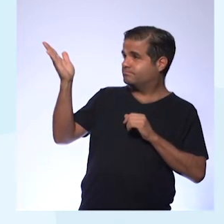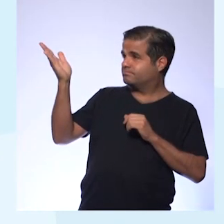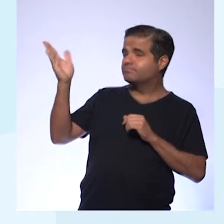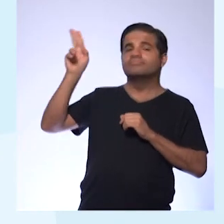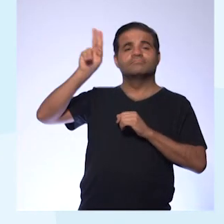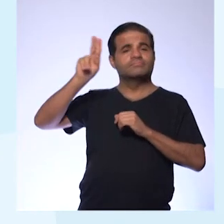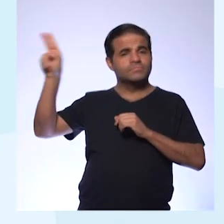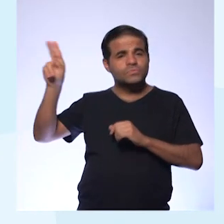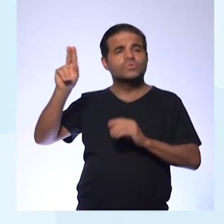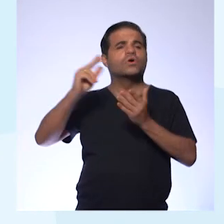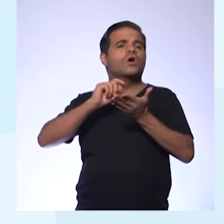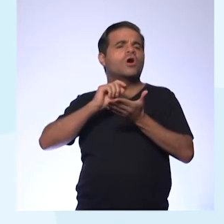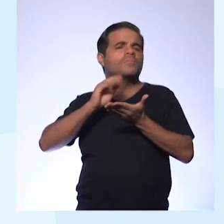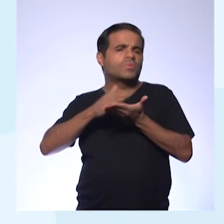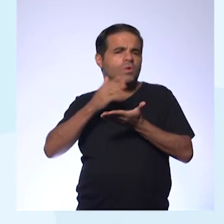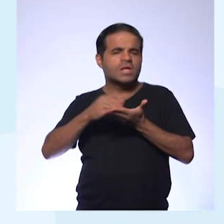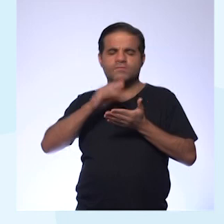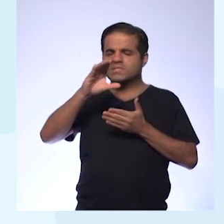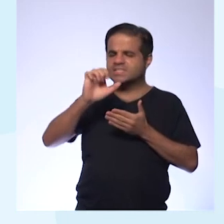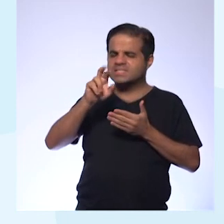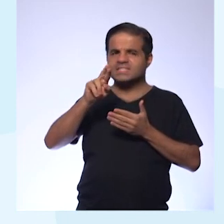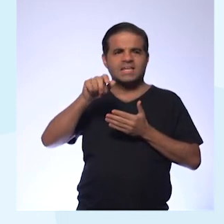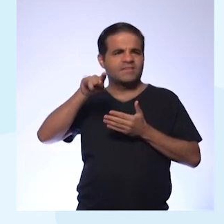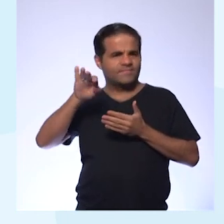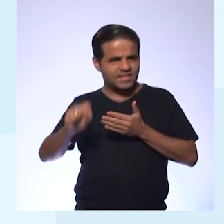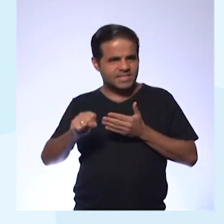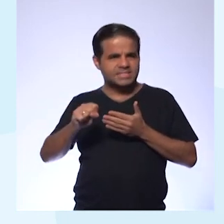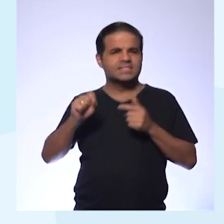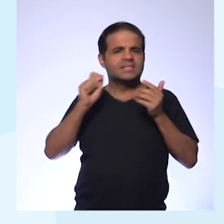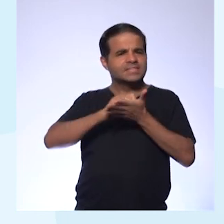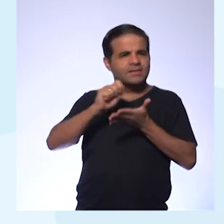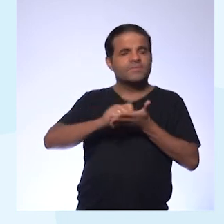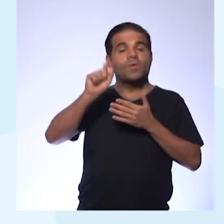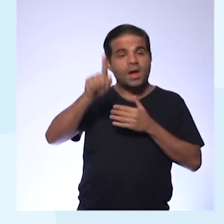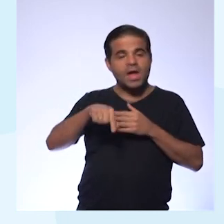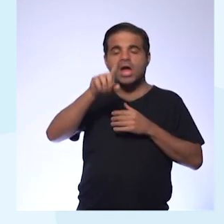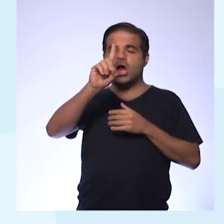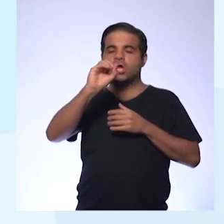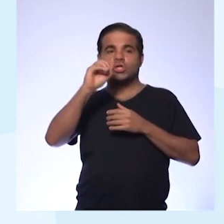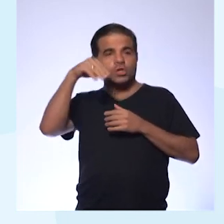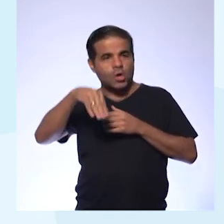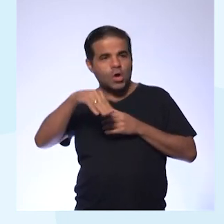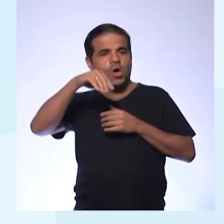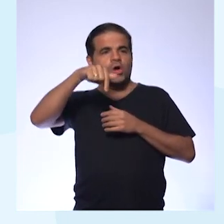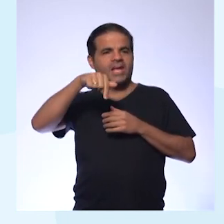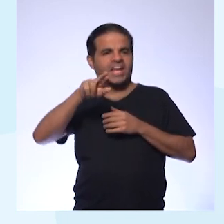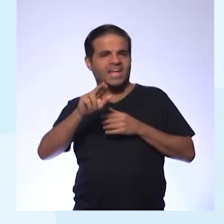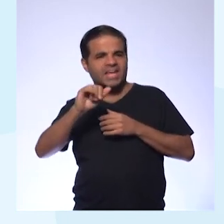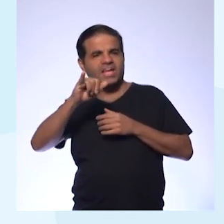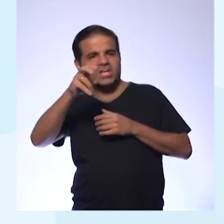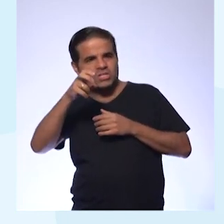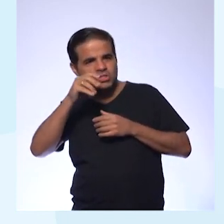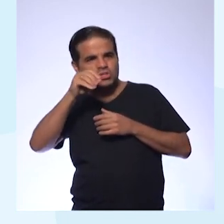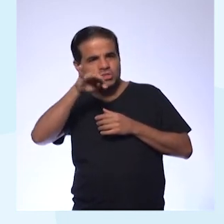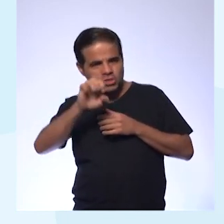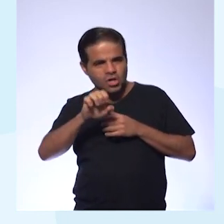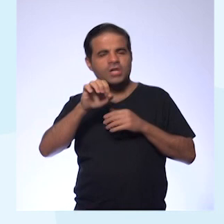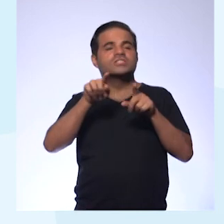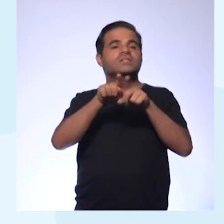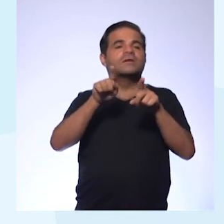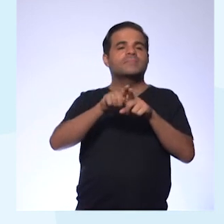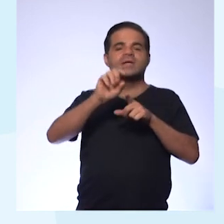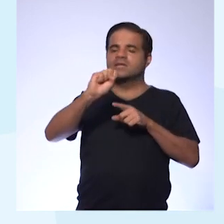que o Cervantes escreveu chama-se Don Quixote. E aí na tela temos Don Quixote e Sancho Panza, né?